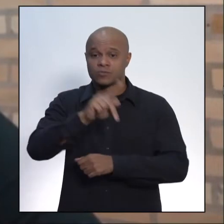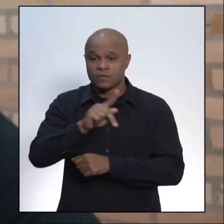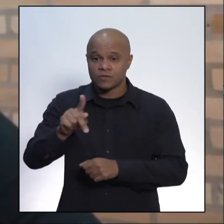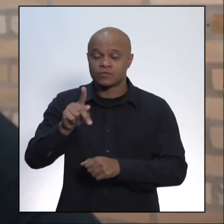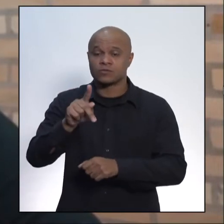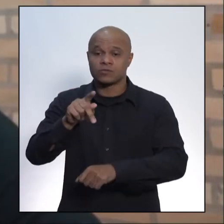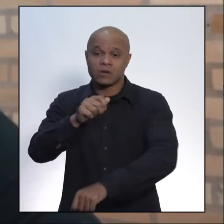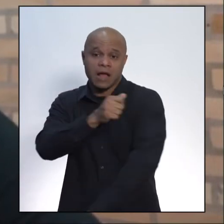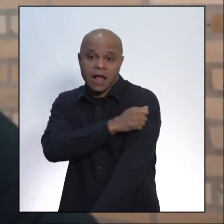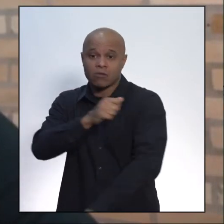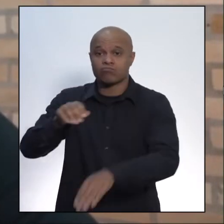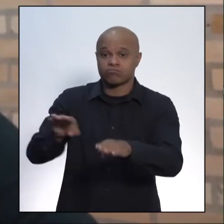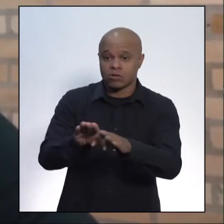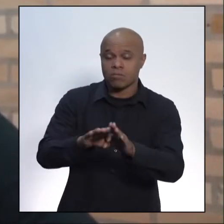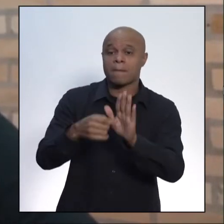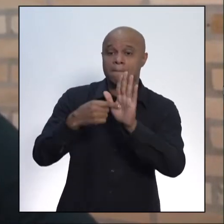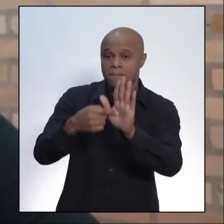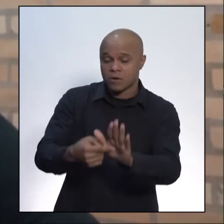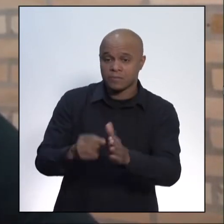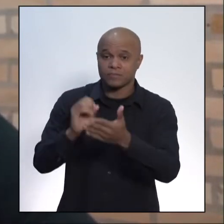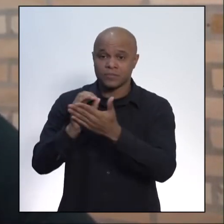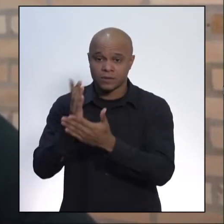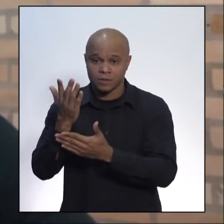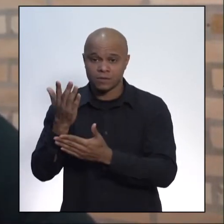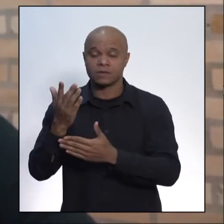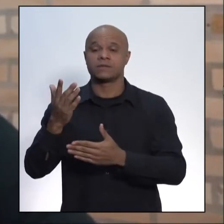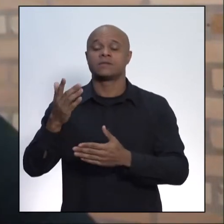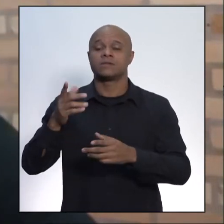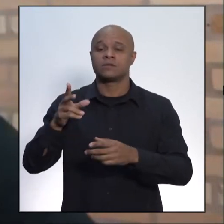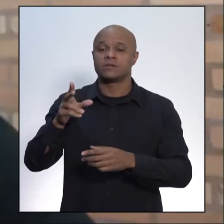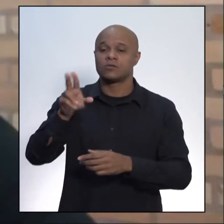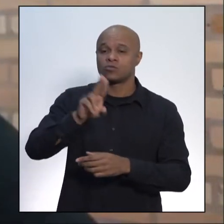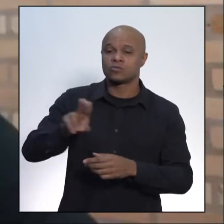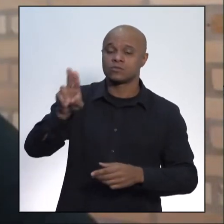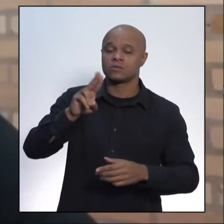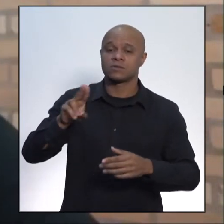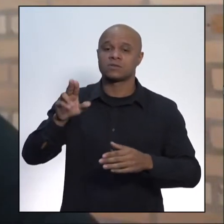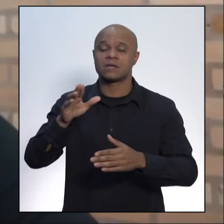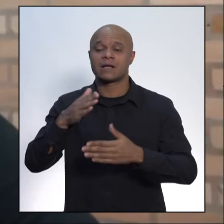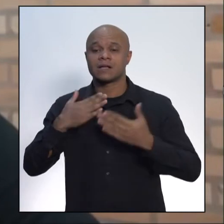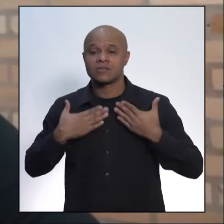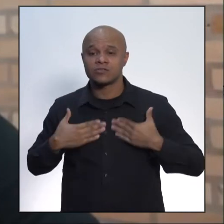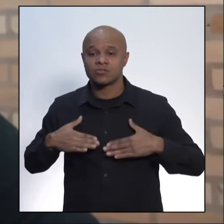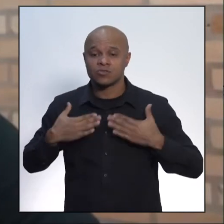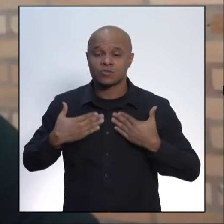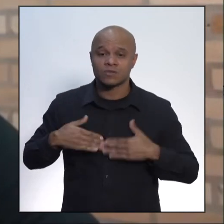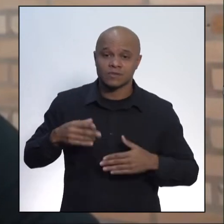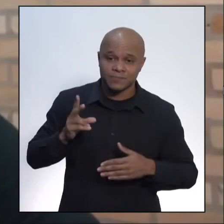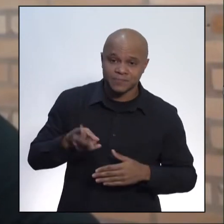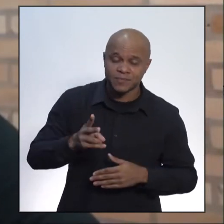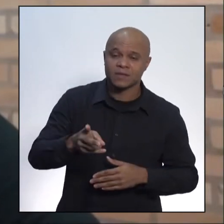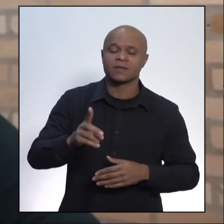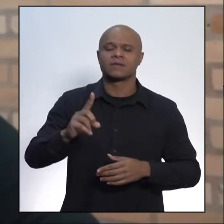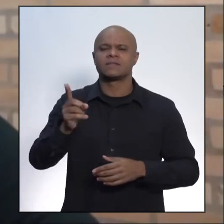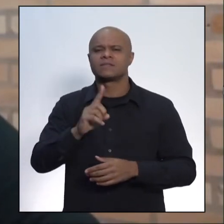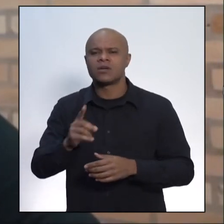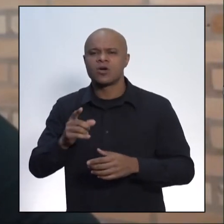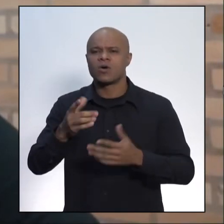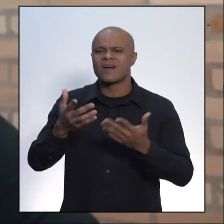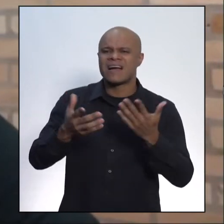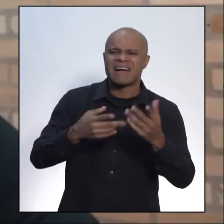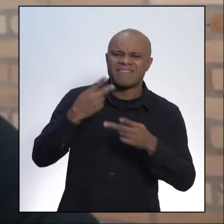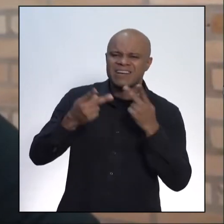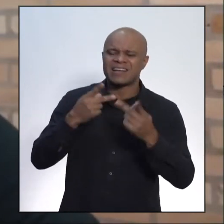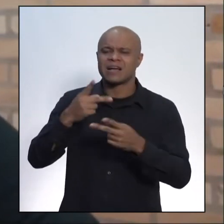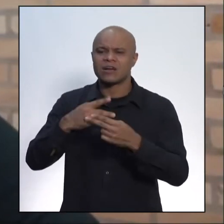daquele aluno. Então, usar sempre, né, de tranquilidade, uma linguagem assertiva, né, não fazer julgamento de valor.